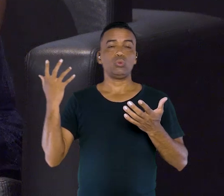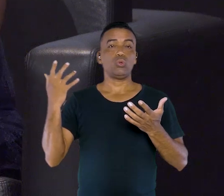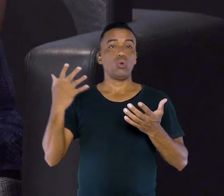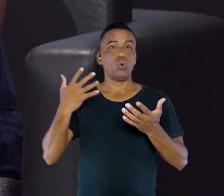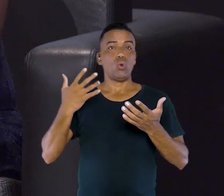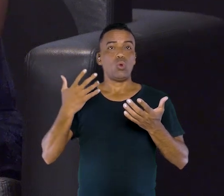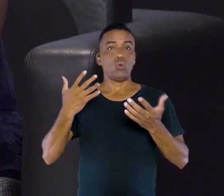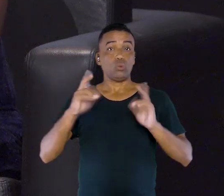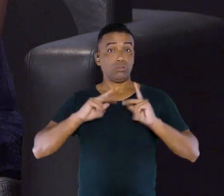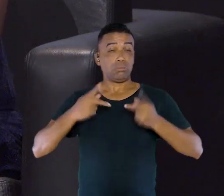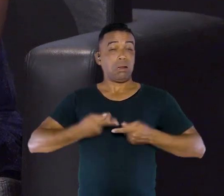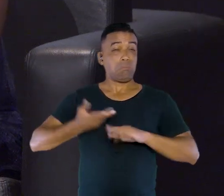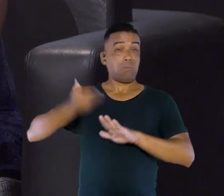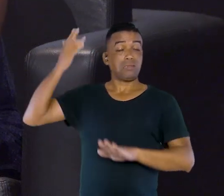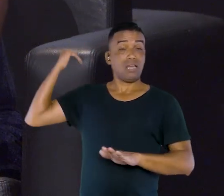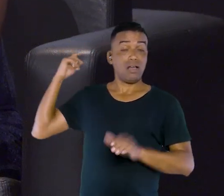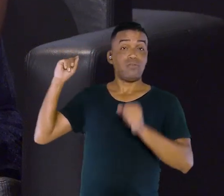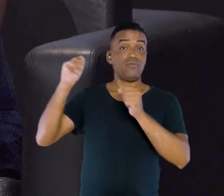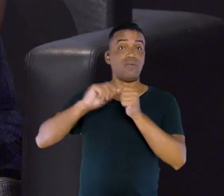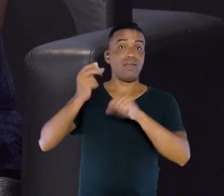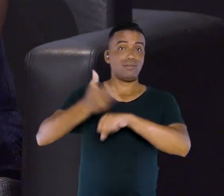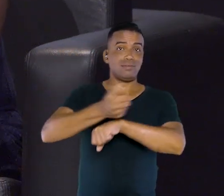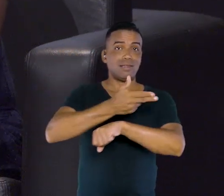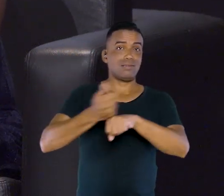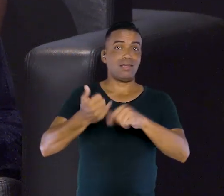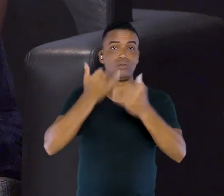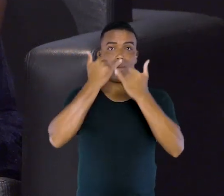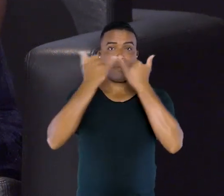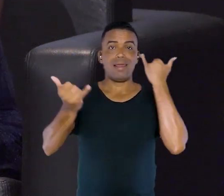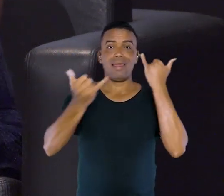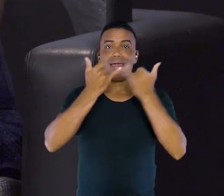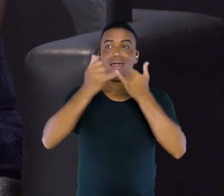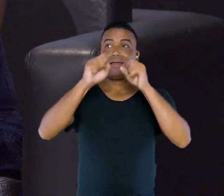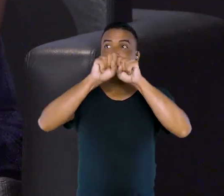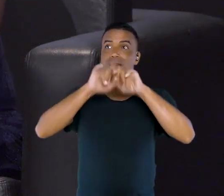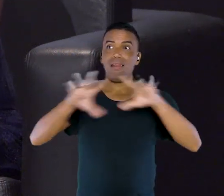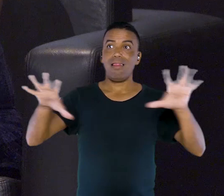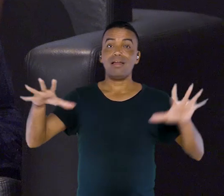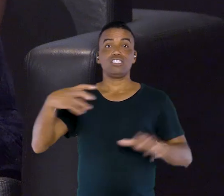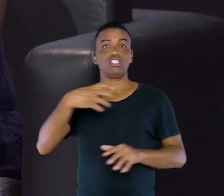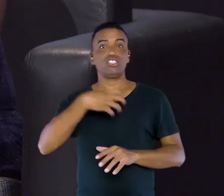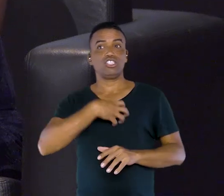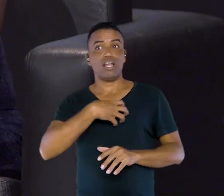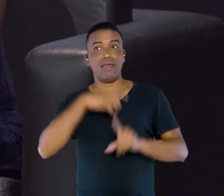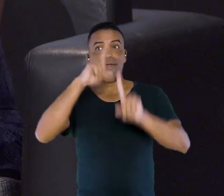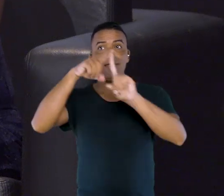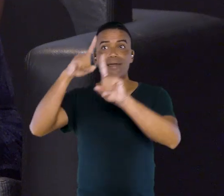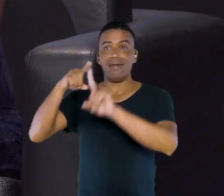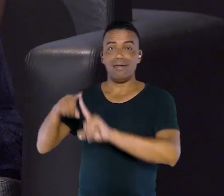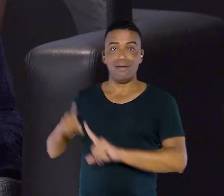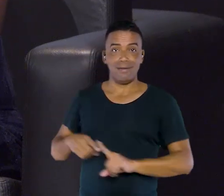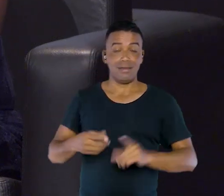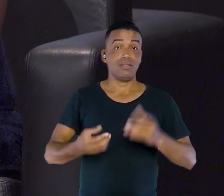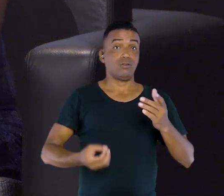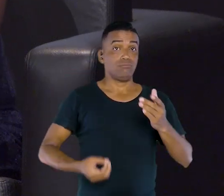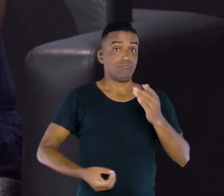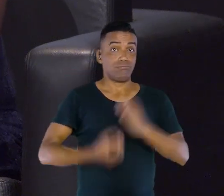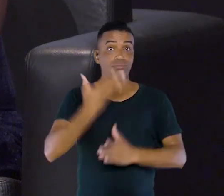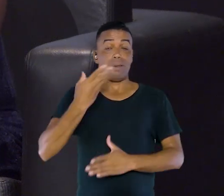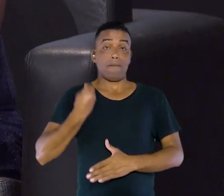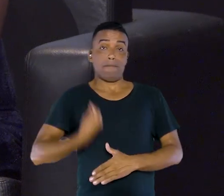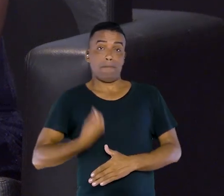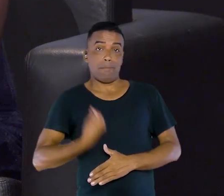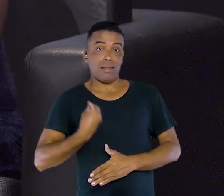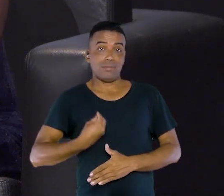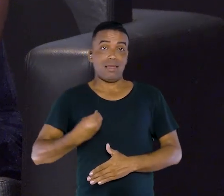para os seus filhos hoje essa aparência dele diversa, de várias maneiras, na existência dele e